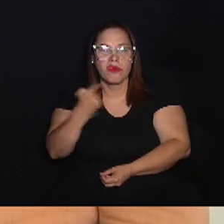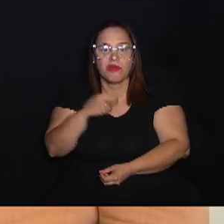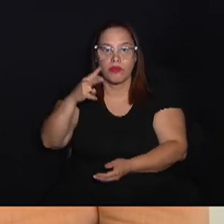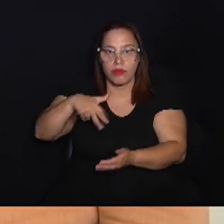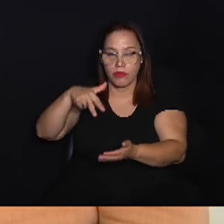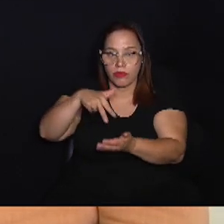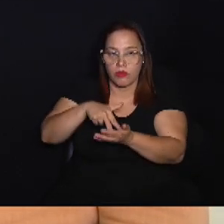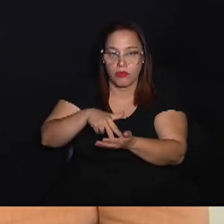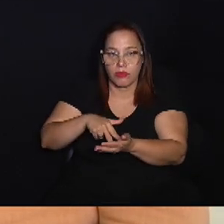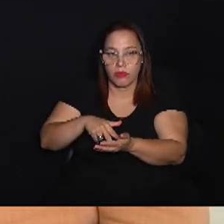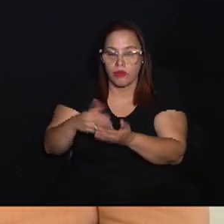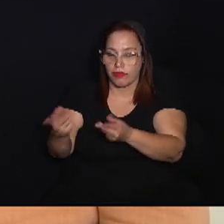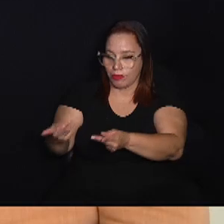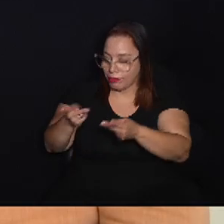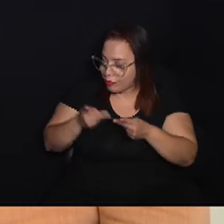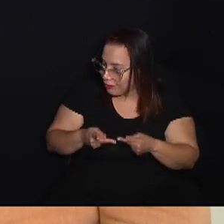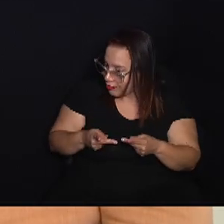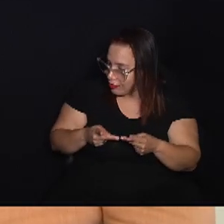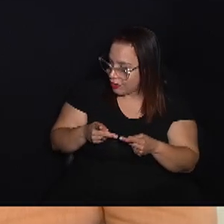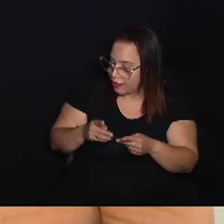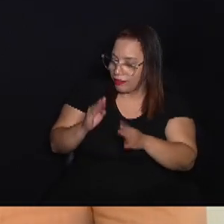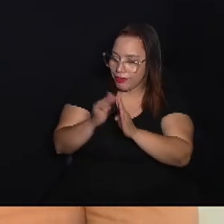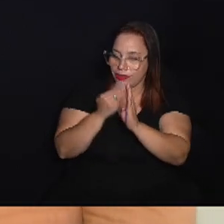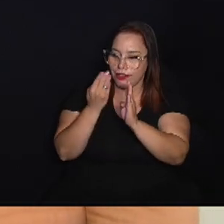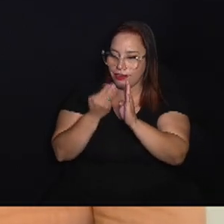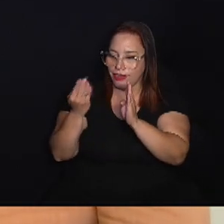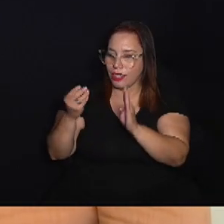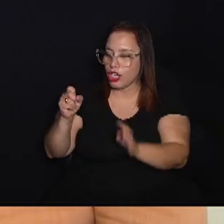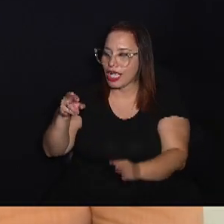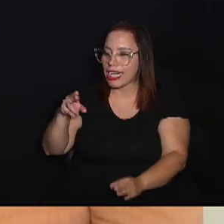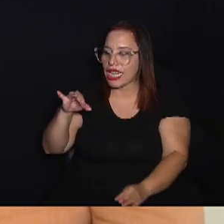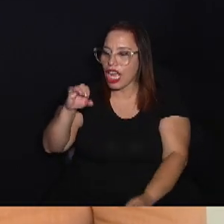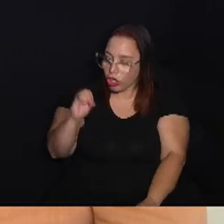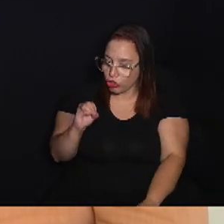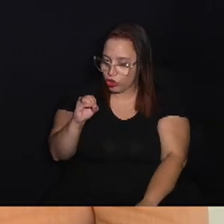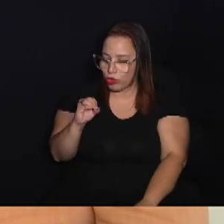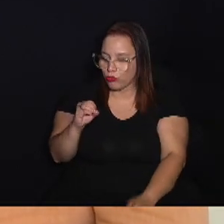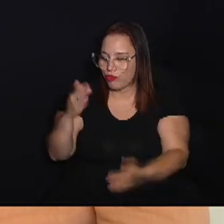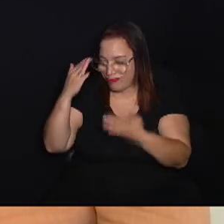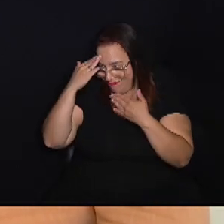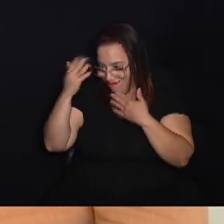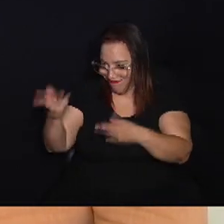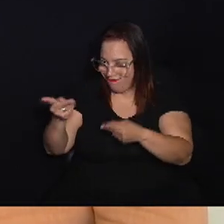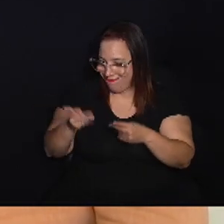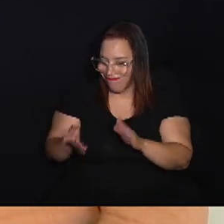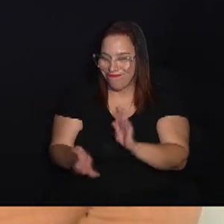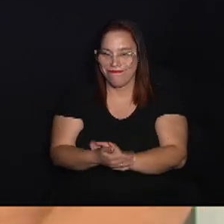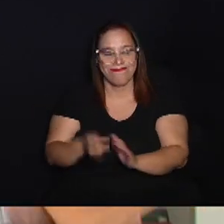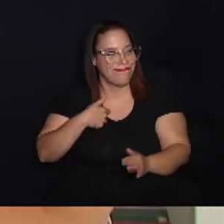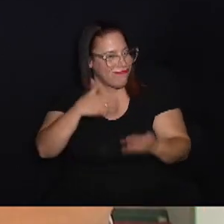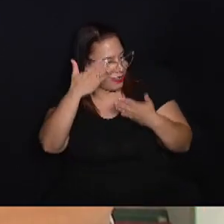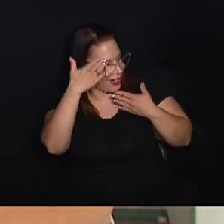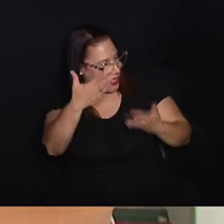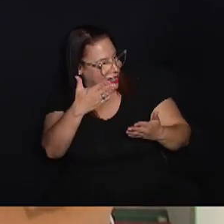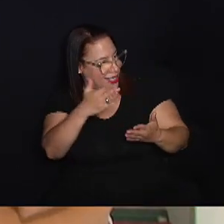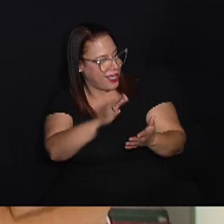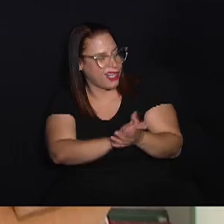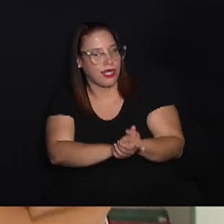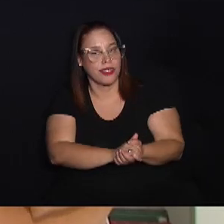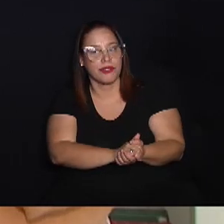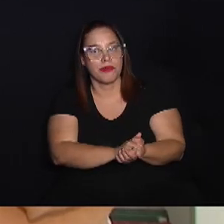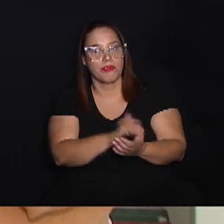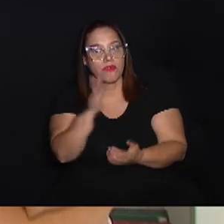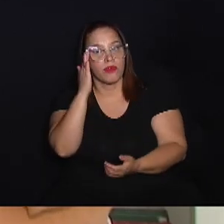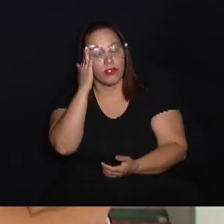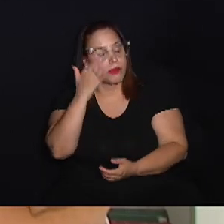aqui com o nosso convidado, o bibliotecário Sérgio Caldas. Seja muito bem-vindo. Obrigado.